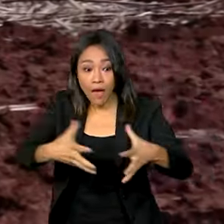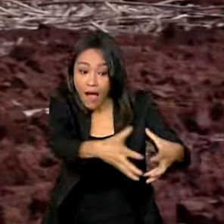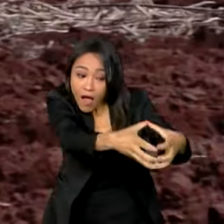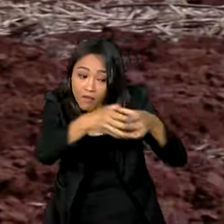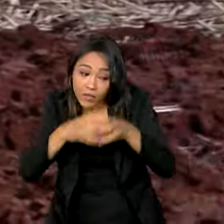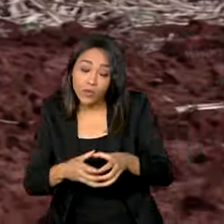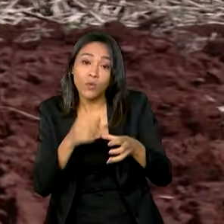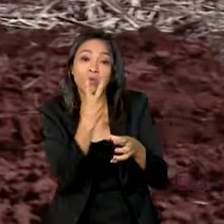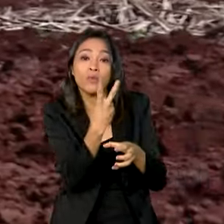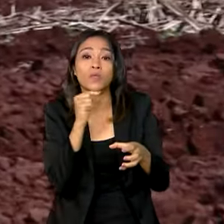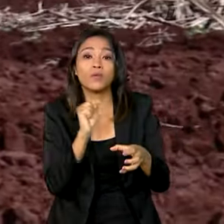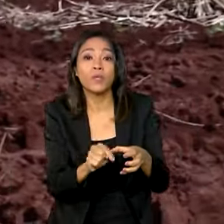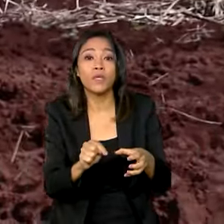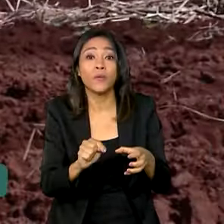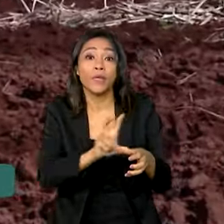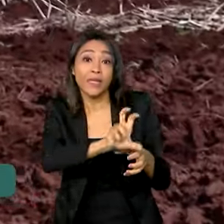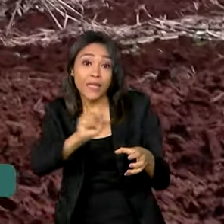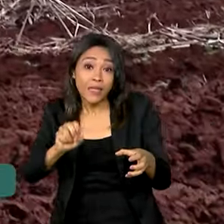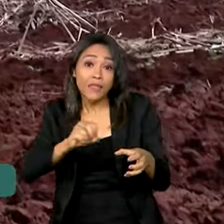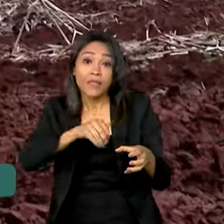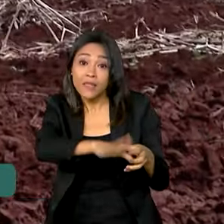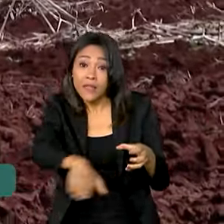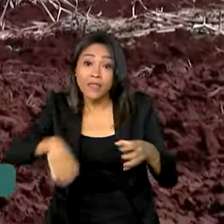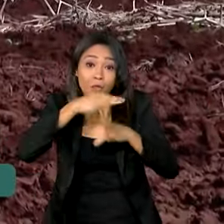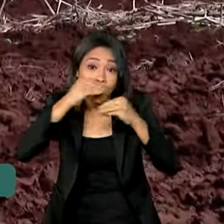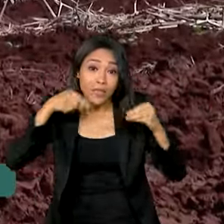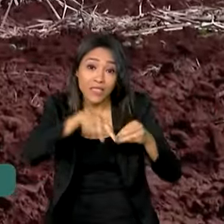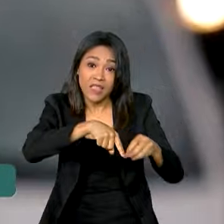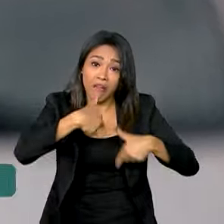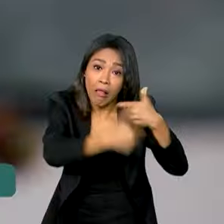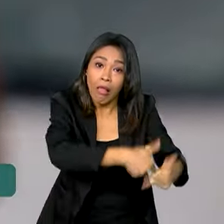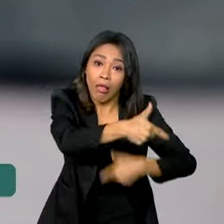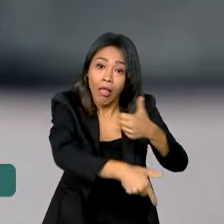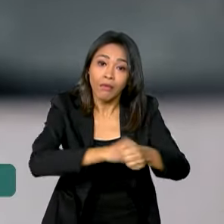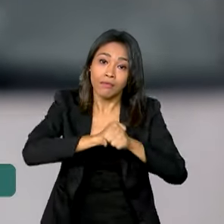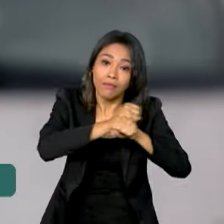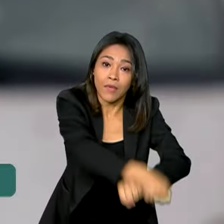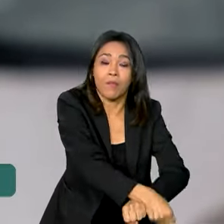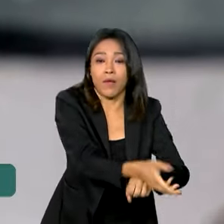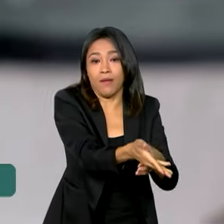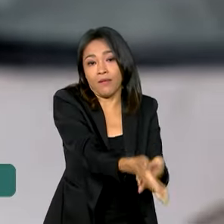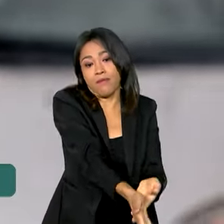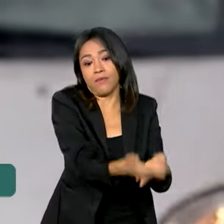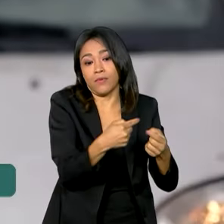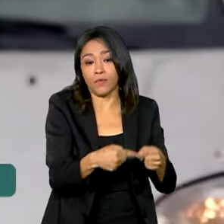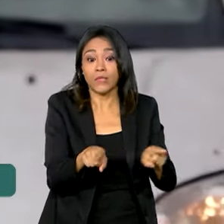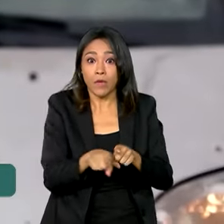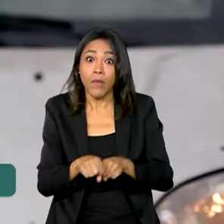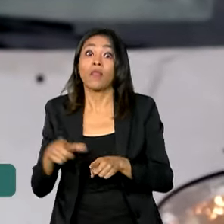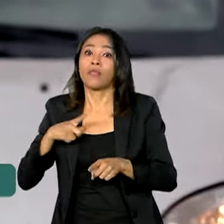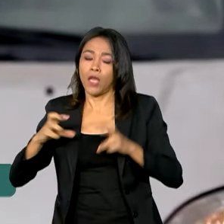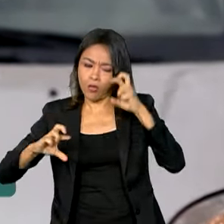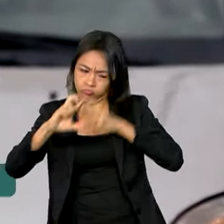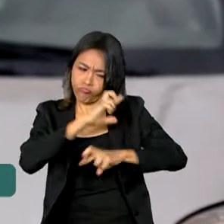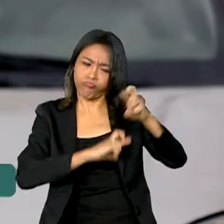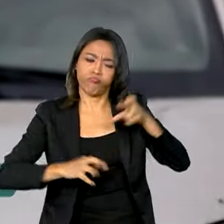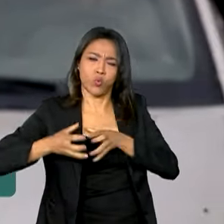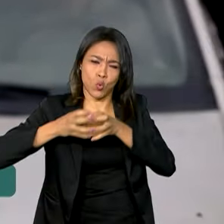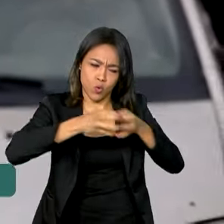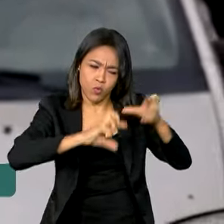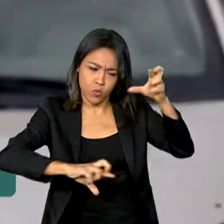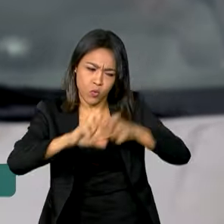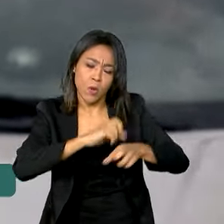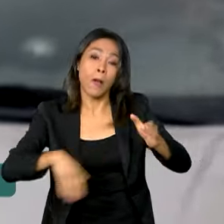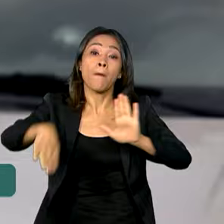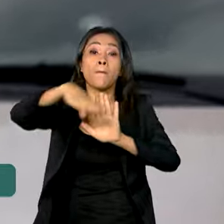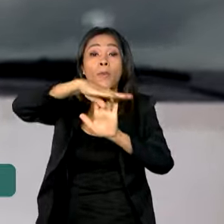2.500 crianças e adolescentes em situação de exploração do trabalho infantil. Além das fiscalizações, programas